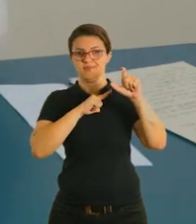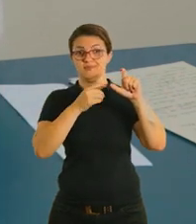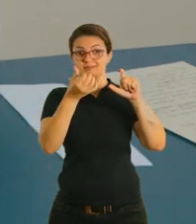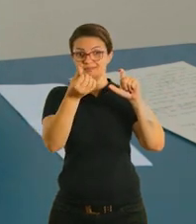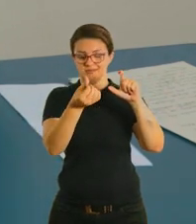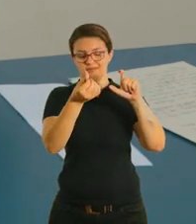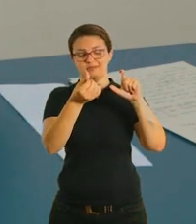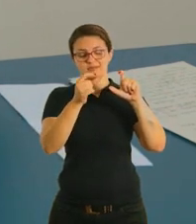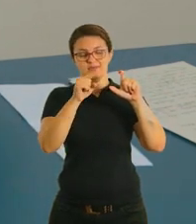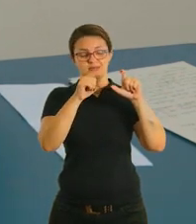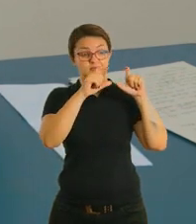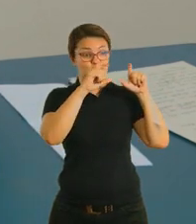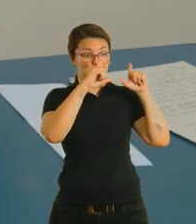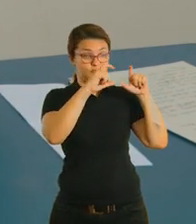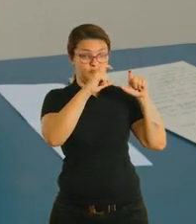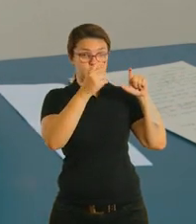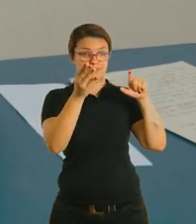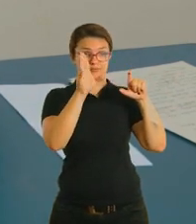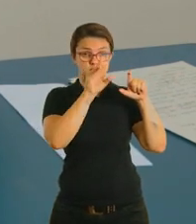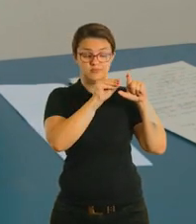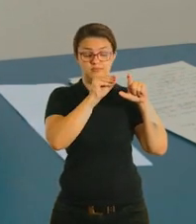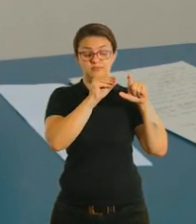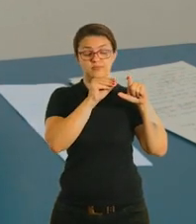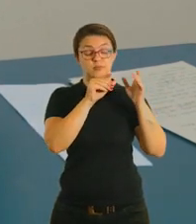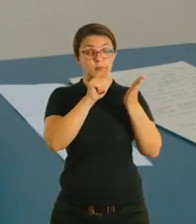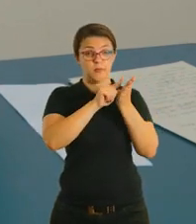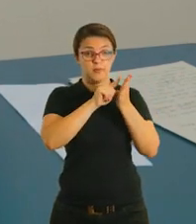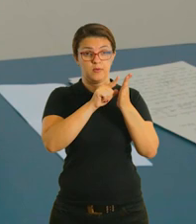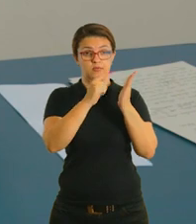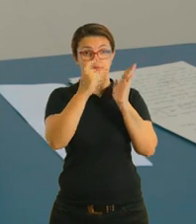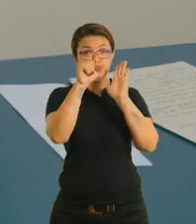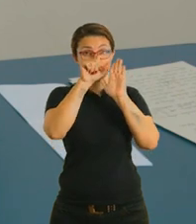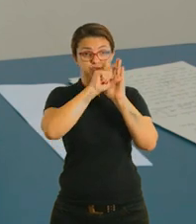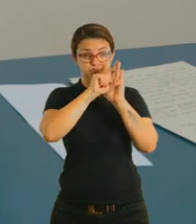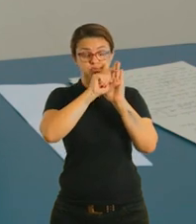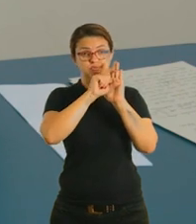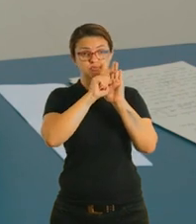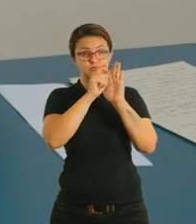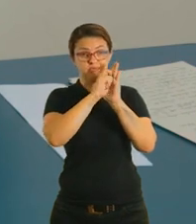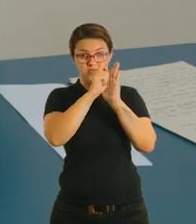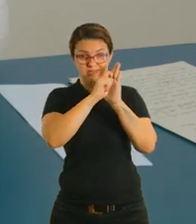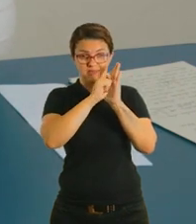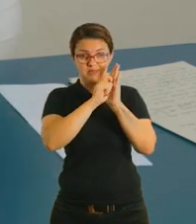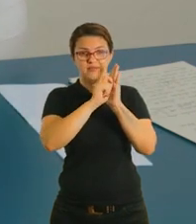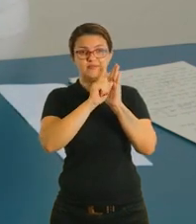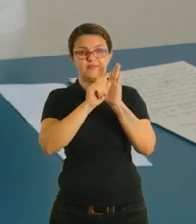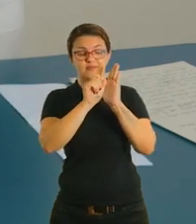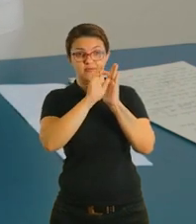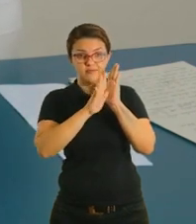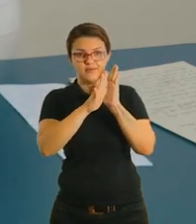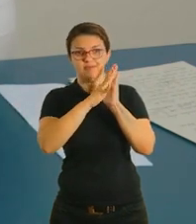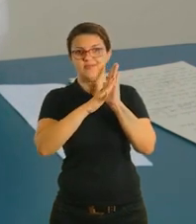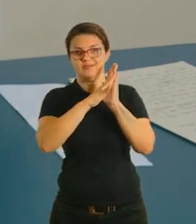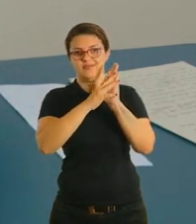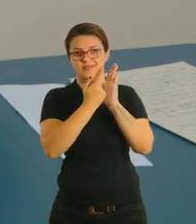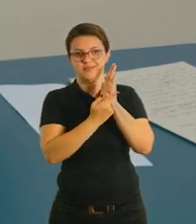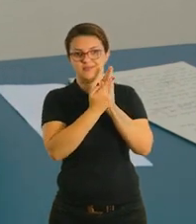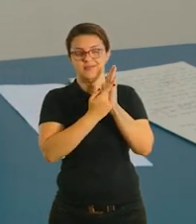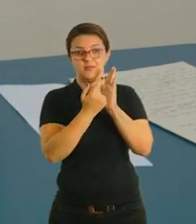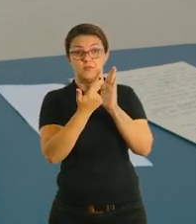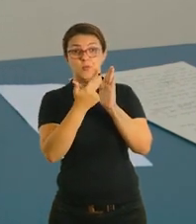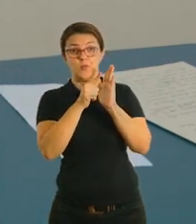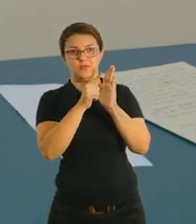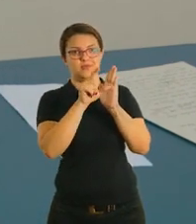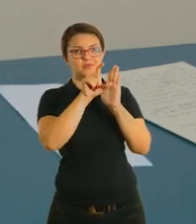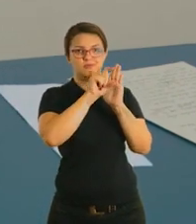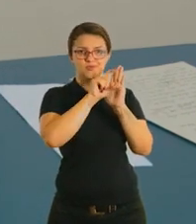e fazer a ilustração, tá? Então, em cada folha, você escreve uma estrofe e faz uma ilustração. Outra estrofe, outra ilustração, ok? Deixa